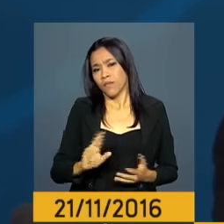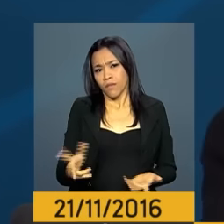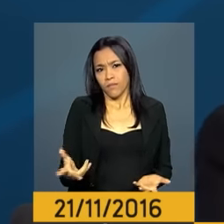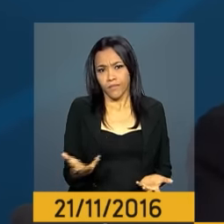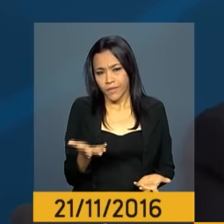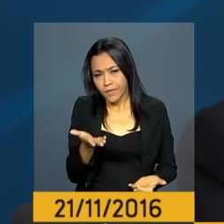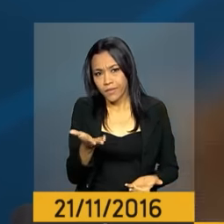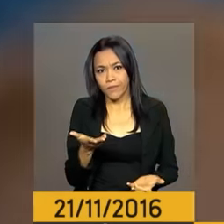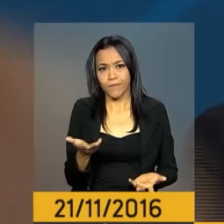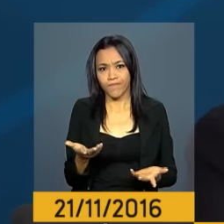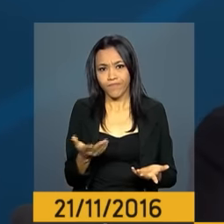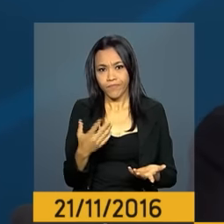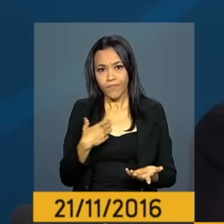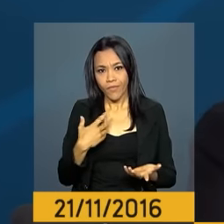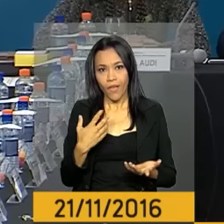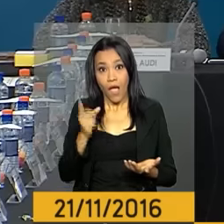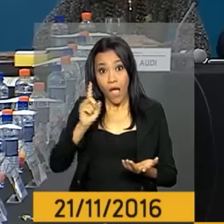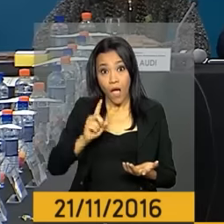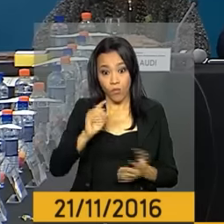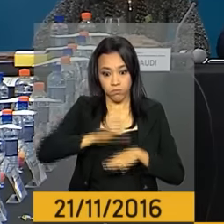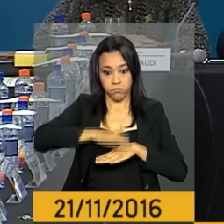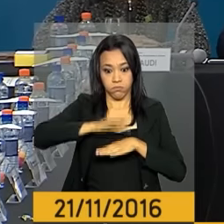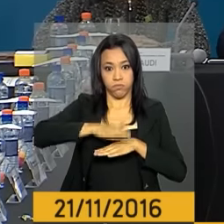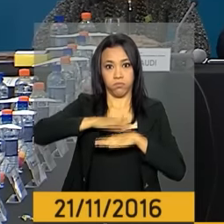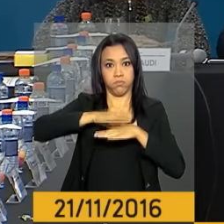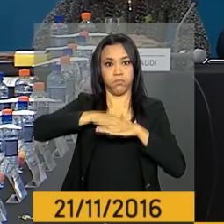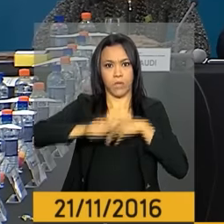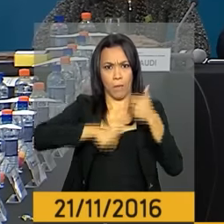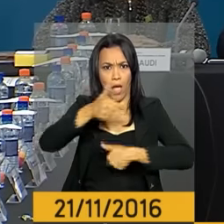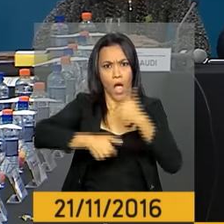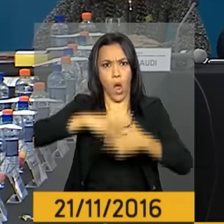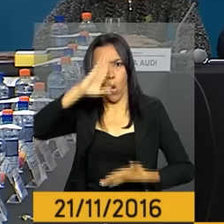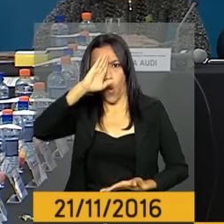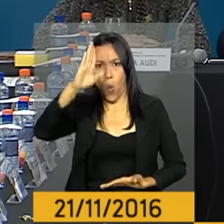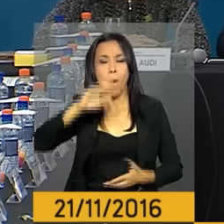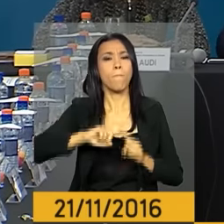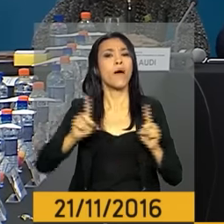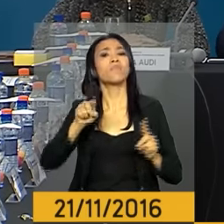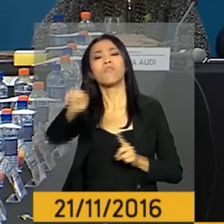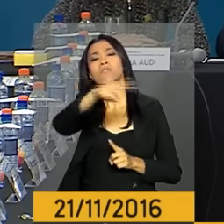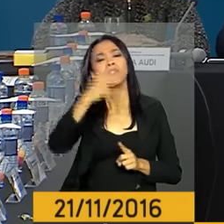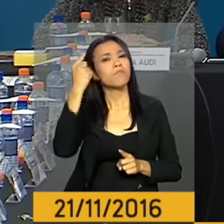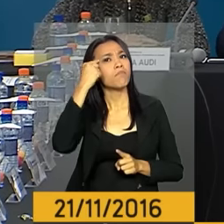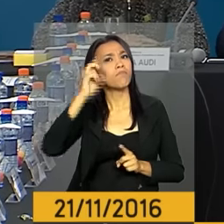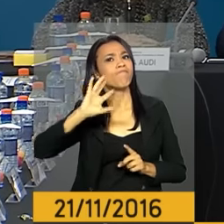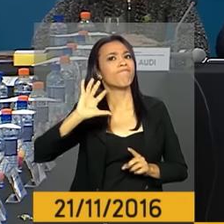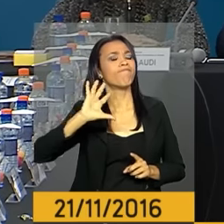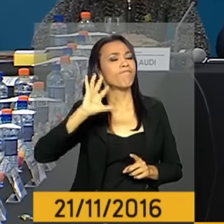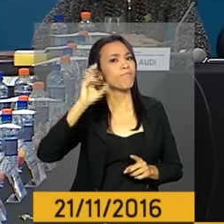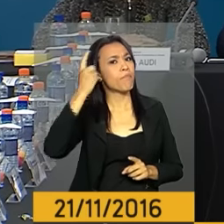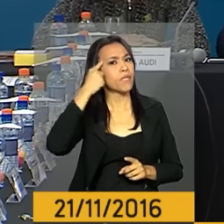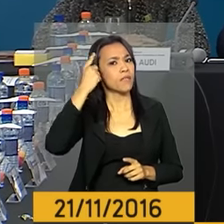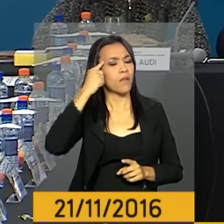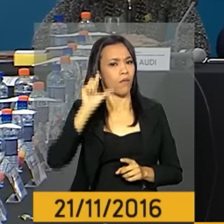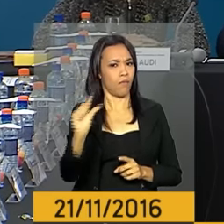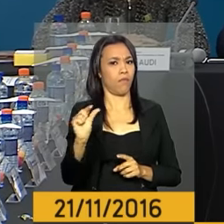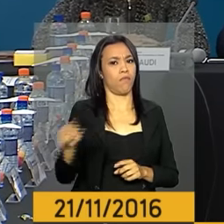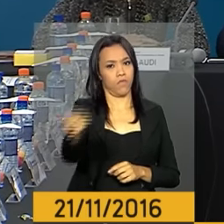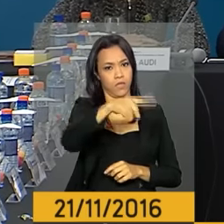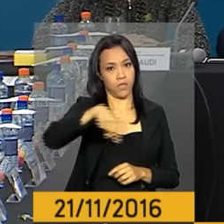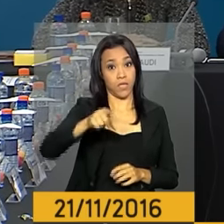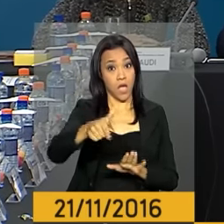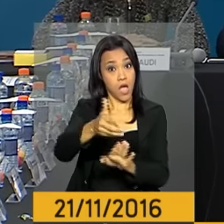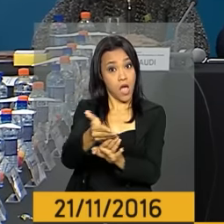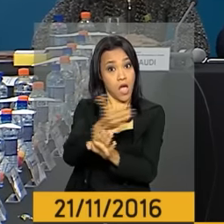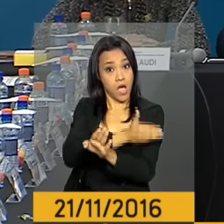uma tônica do vosso trabalho, mas para a vossa meditação. Porque antes do